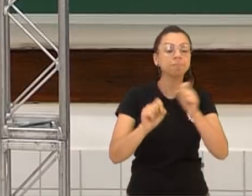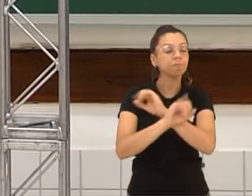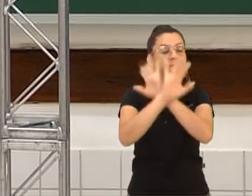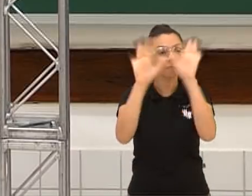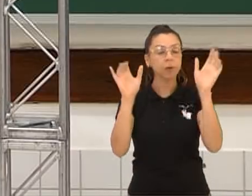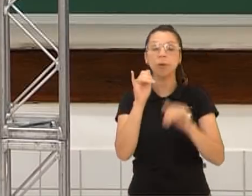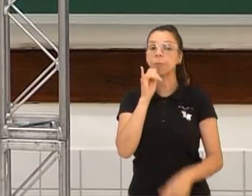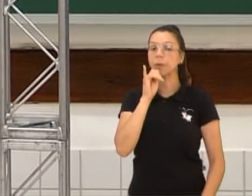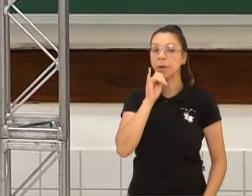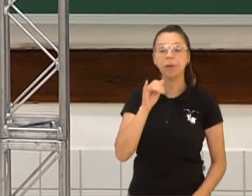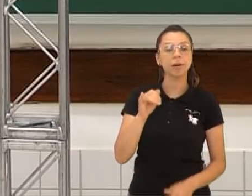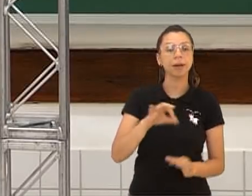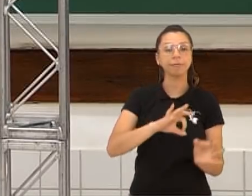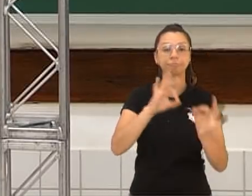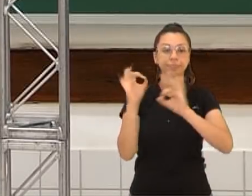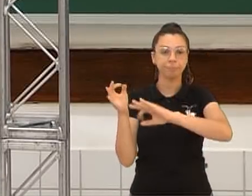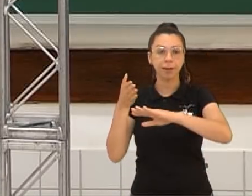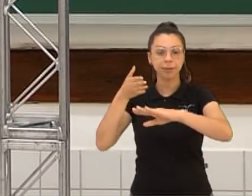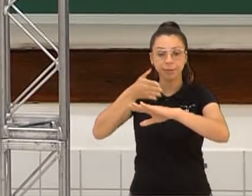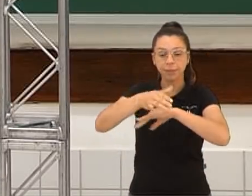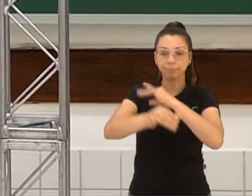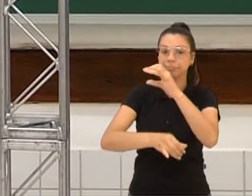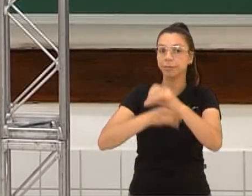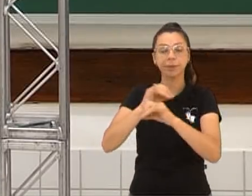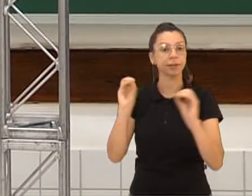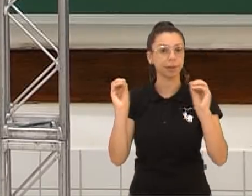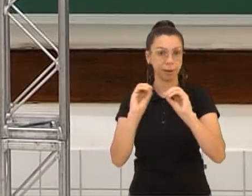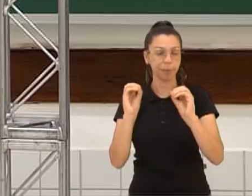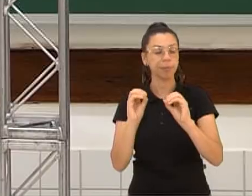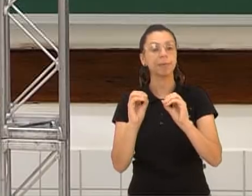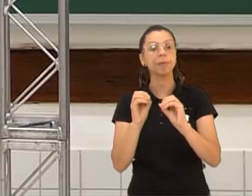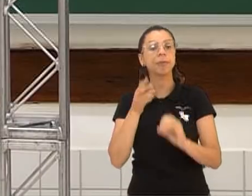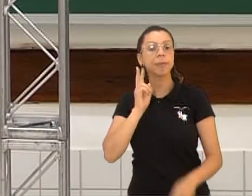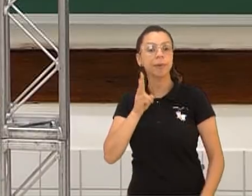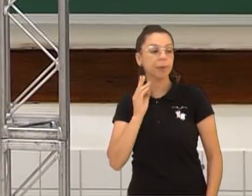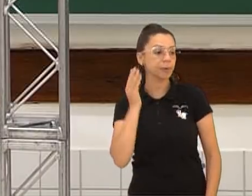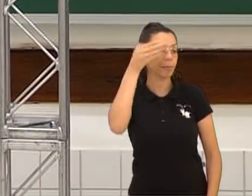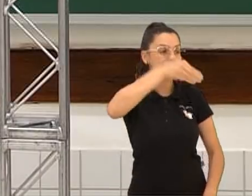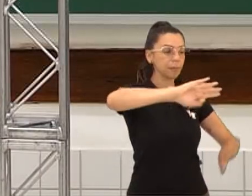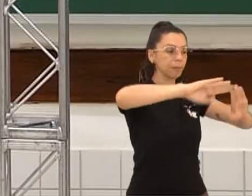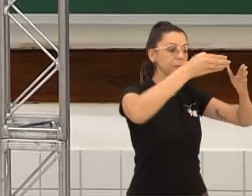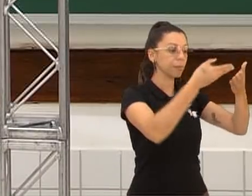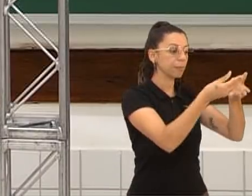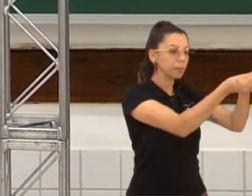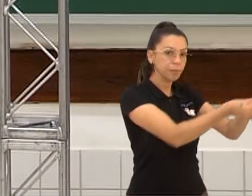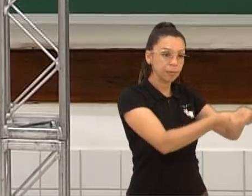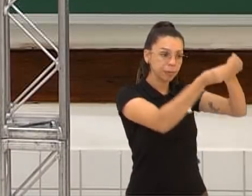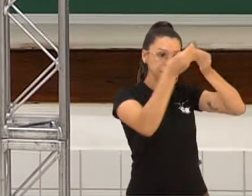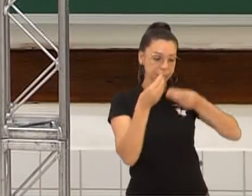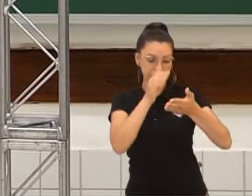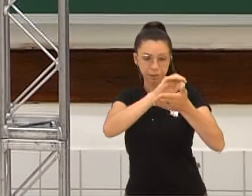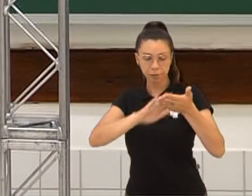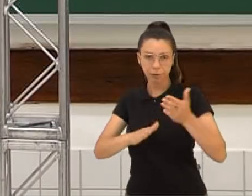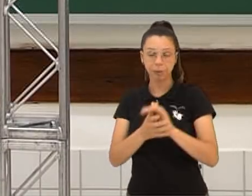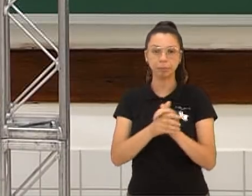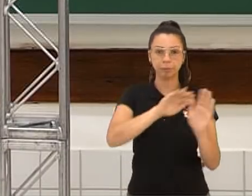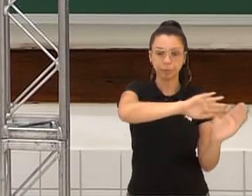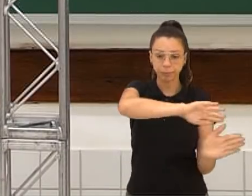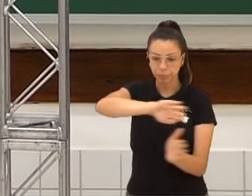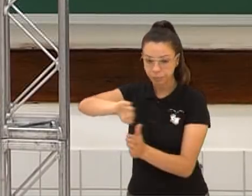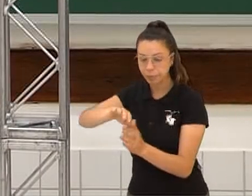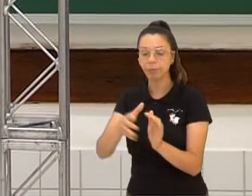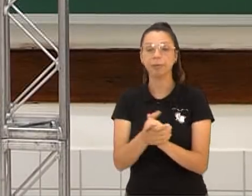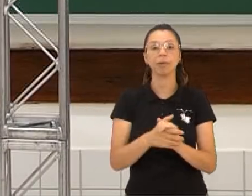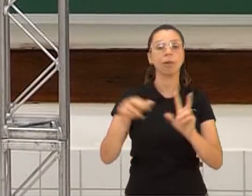tem acesso às salas virtuais, continue retirando o material impresso na sua escola. Tema da nossa aula de hoje,